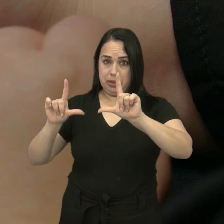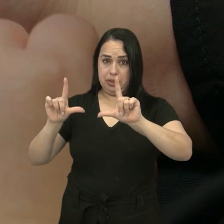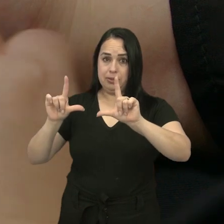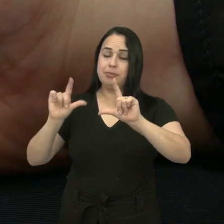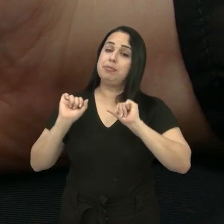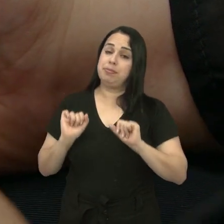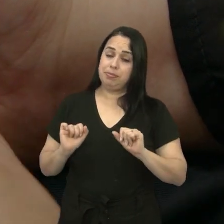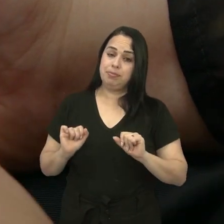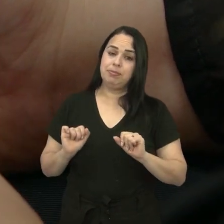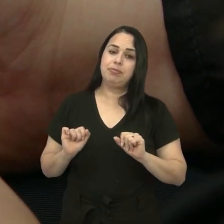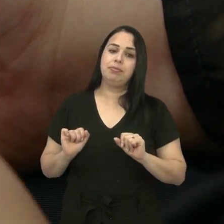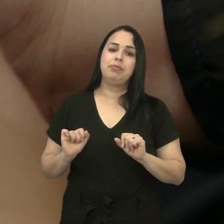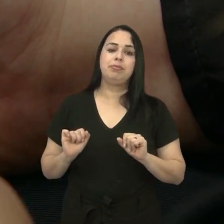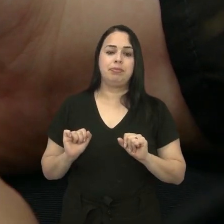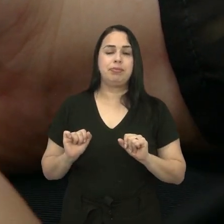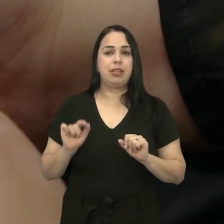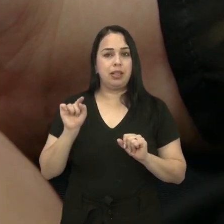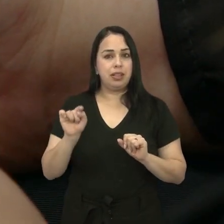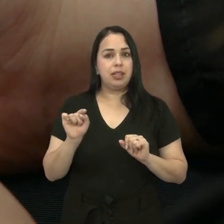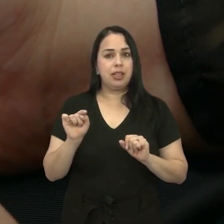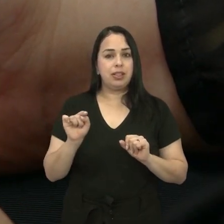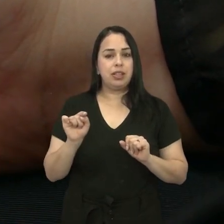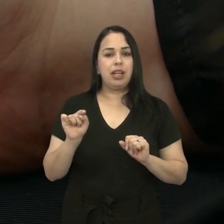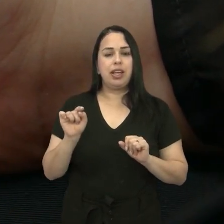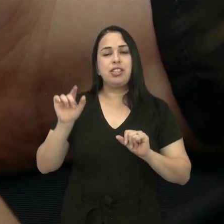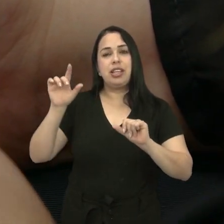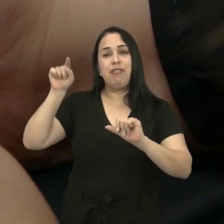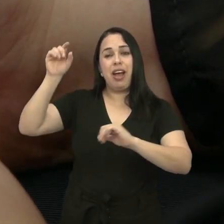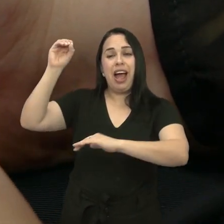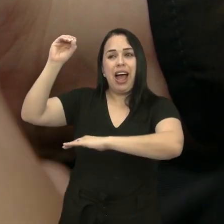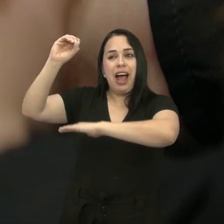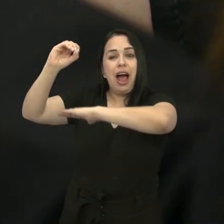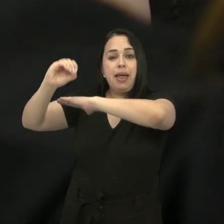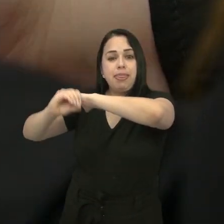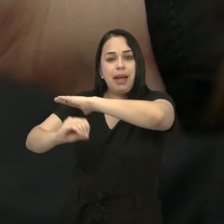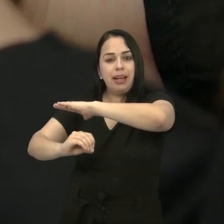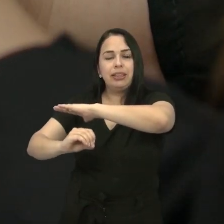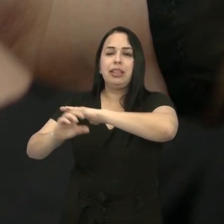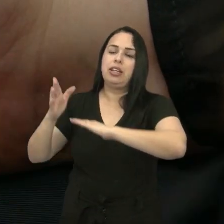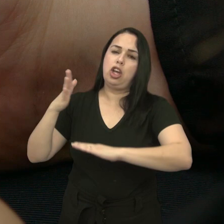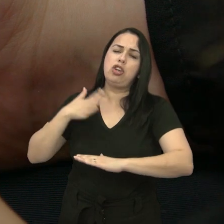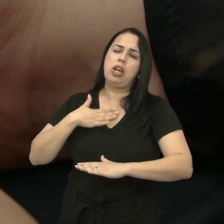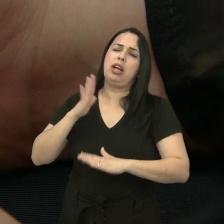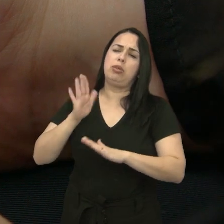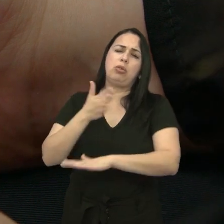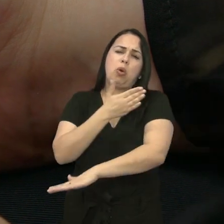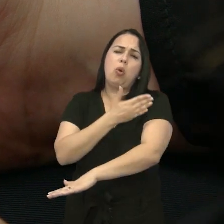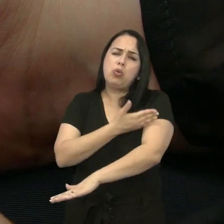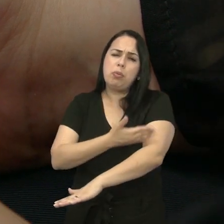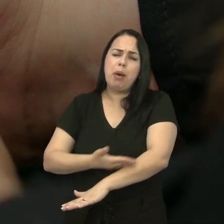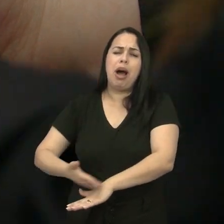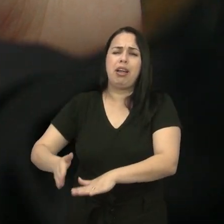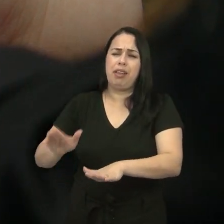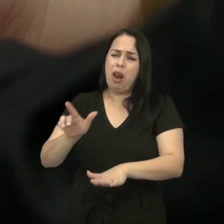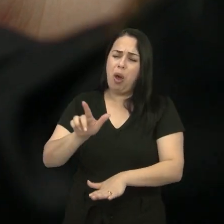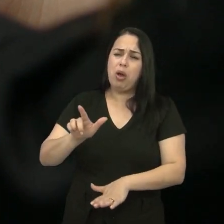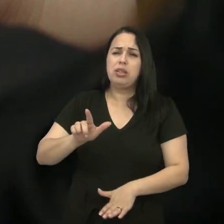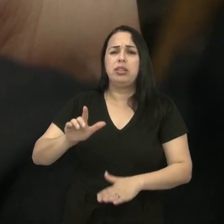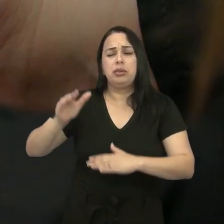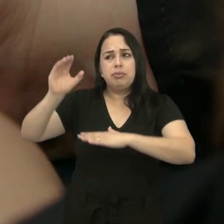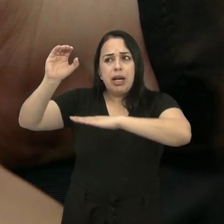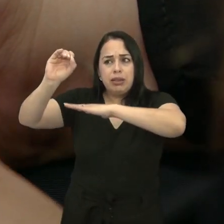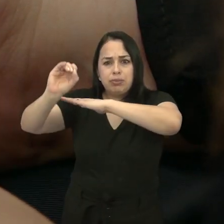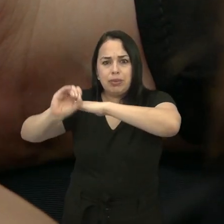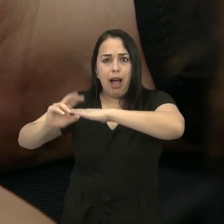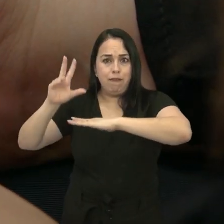deixar retinho. É, isso aqui foi um fim de tarde, então vamos. É que meu olhar já tá treinado, já tá tudo certinho ela aqui, já tá tudo. A prática, já